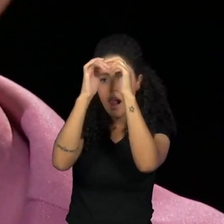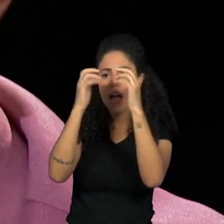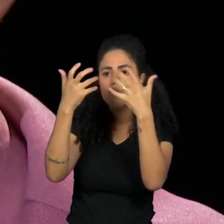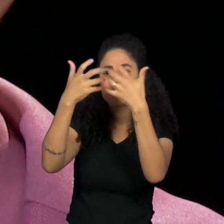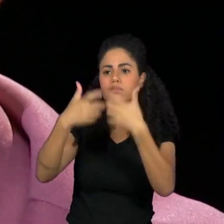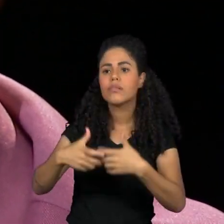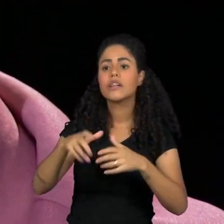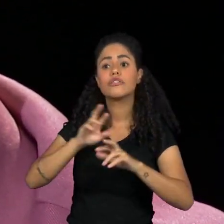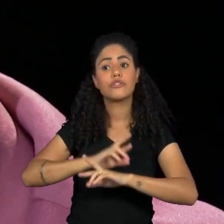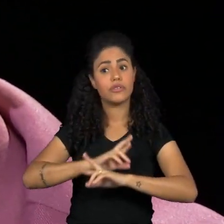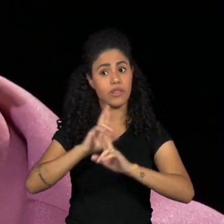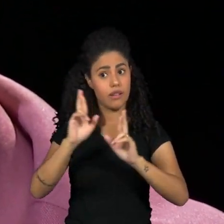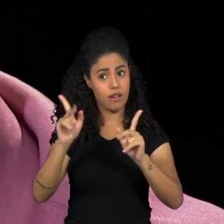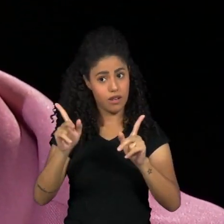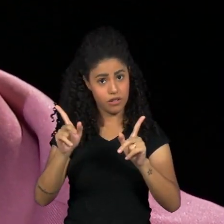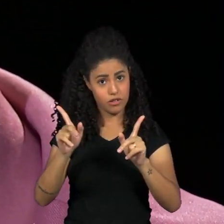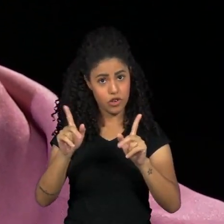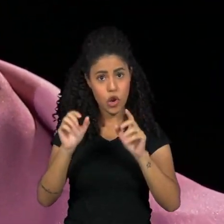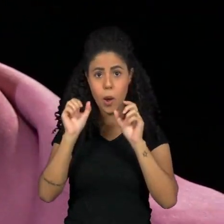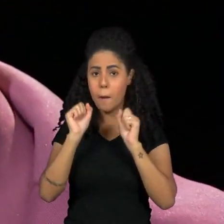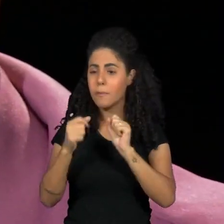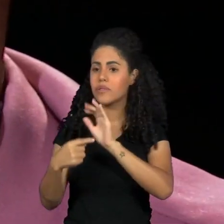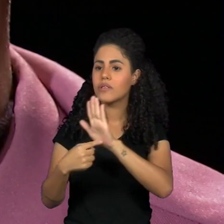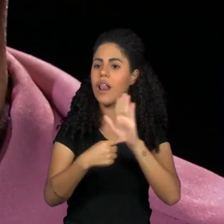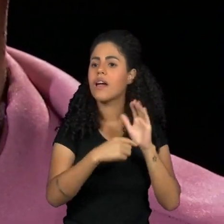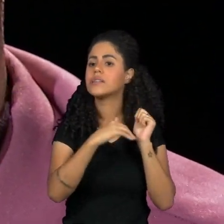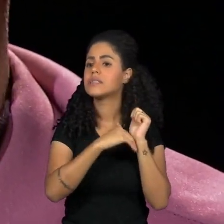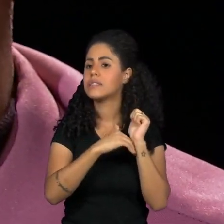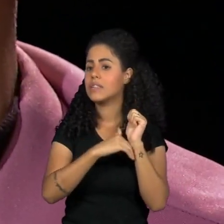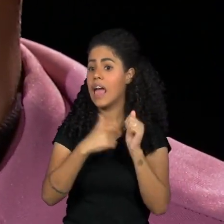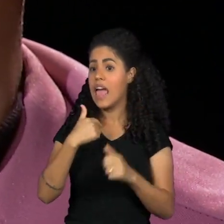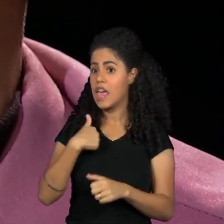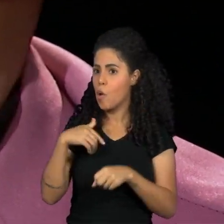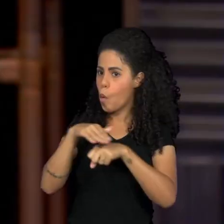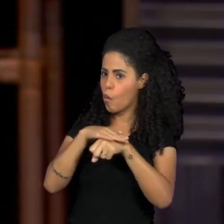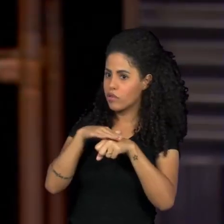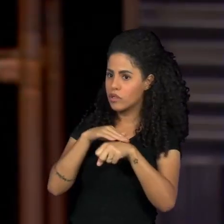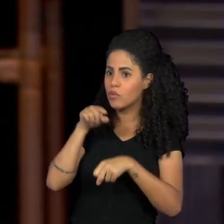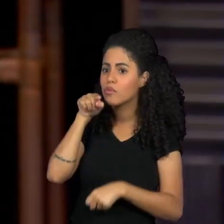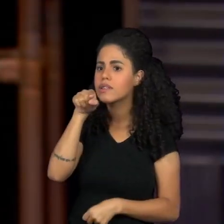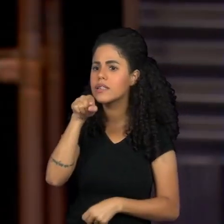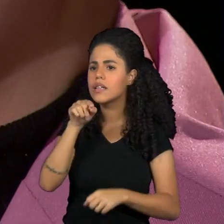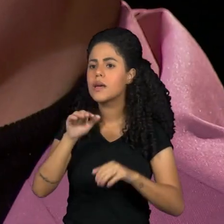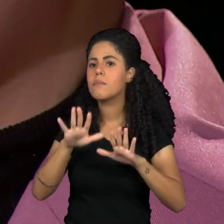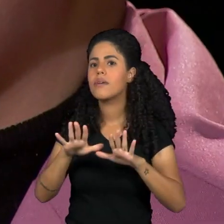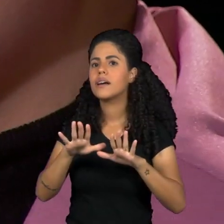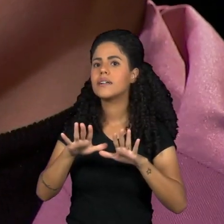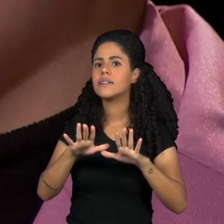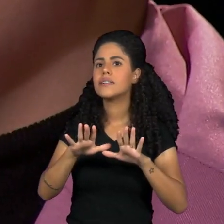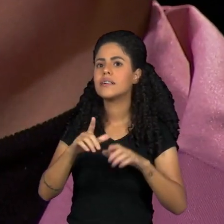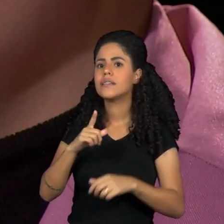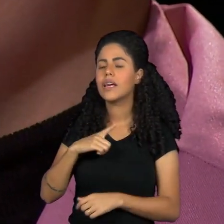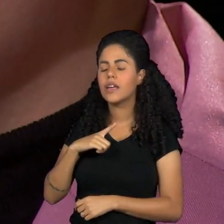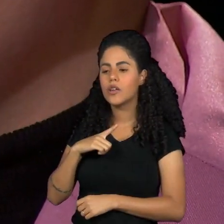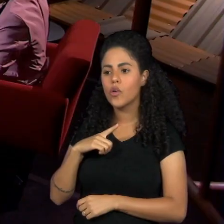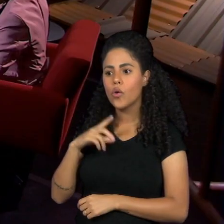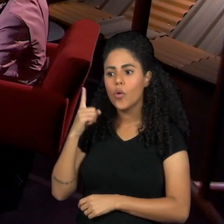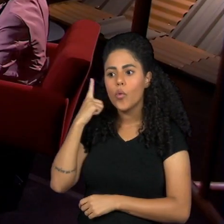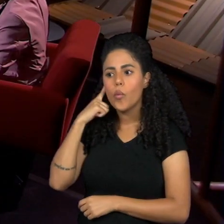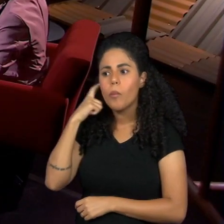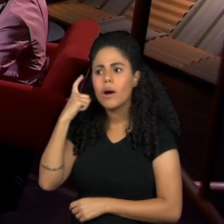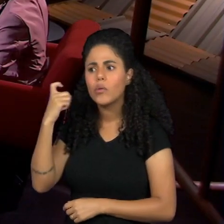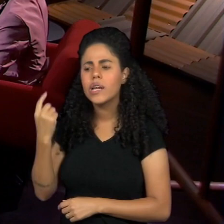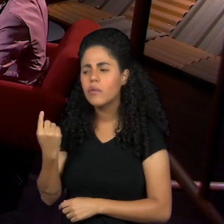Eu posso falar, posso revelar os segredos do autismo? Eu estou aqui conversando com você, mas eu sei que tem um barulhinho aqui atrás, ó. Mas que eu